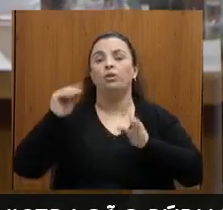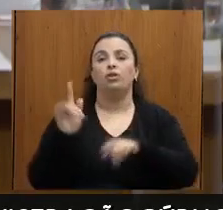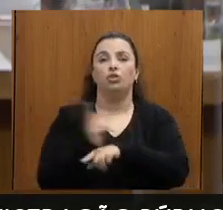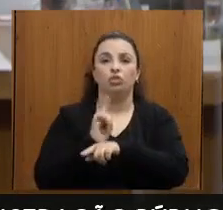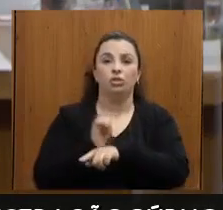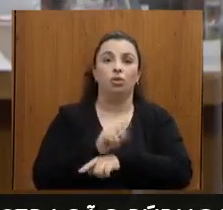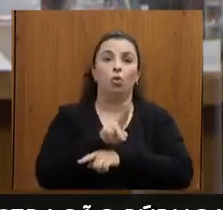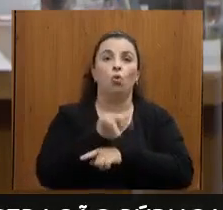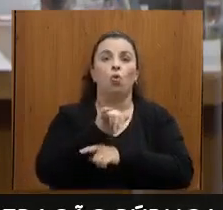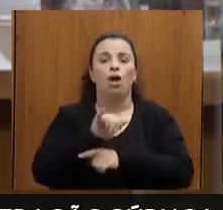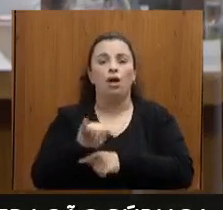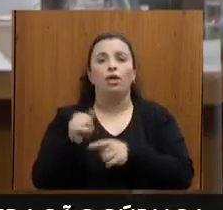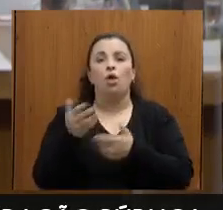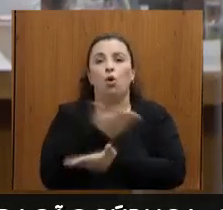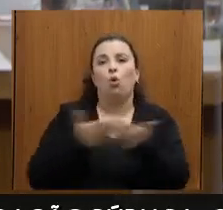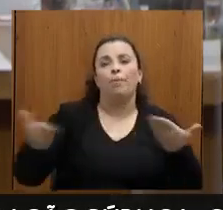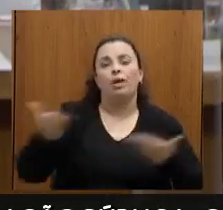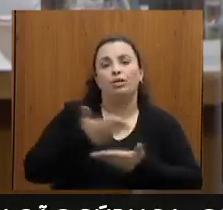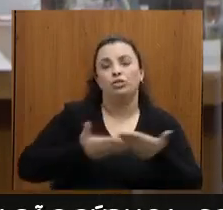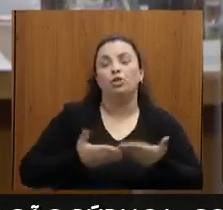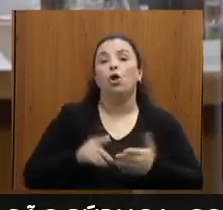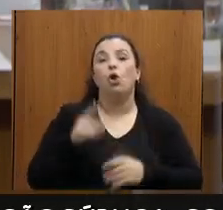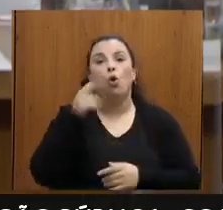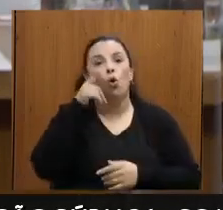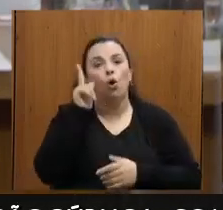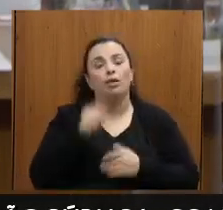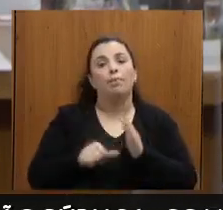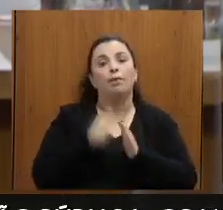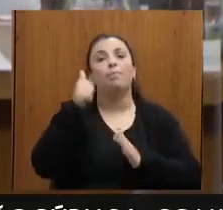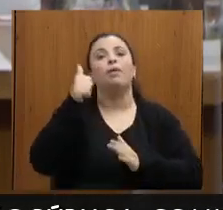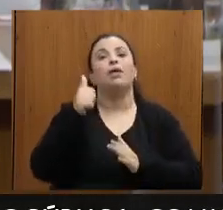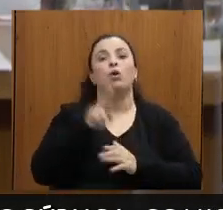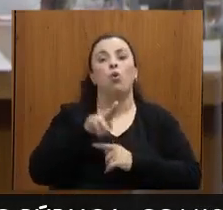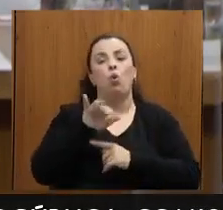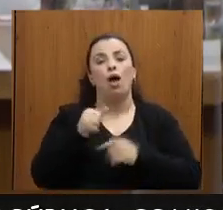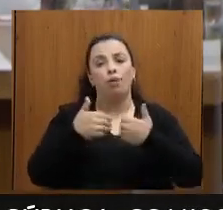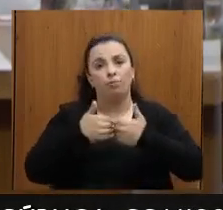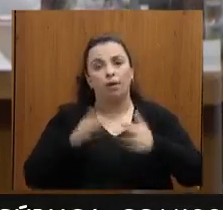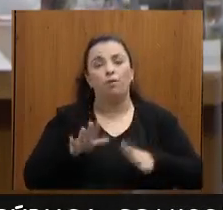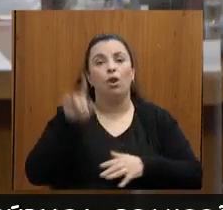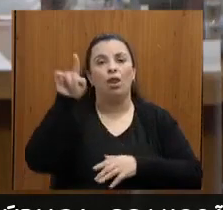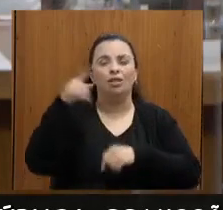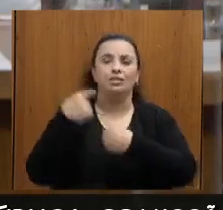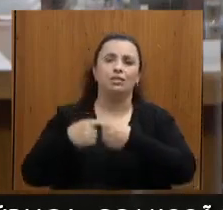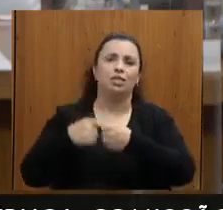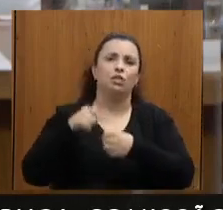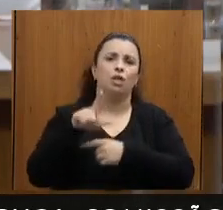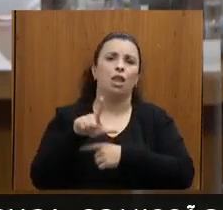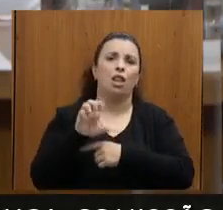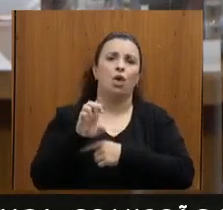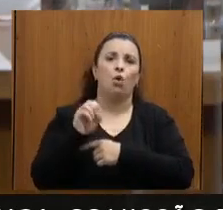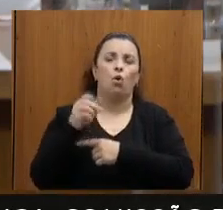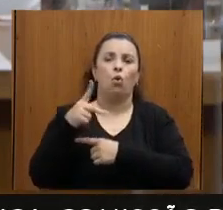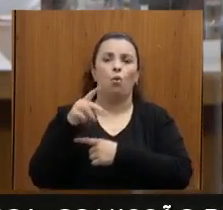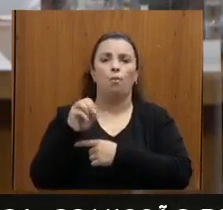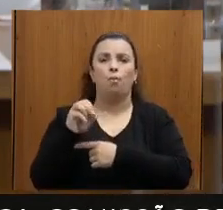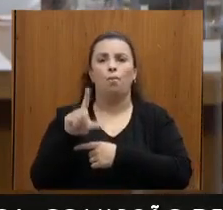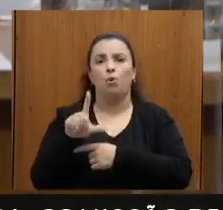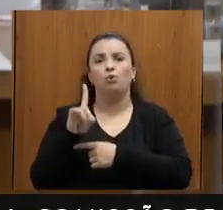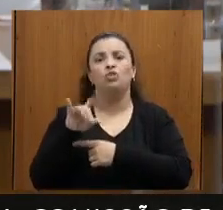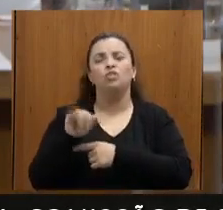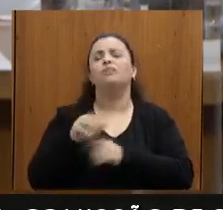ontem foi inaugurada a primeira UAI nesse modelo, foi a UAI Compartilha de Leopoldina, é um modelo no qual os municípios